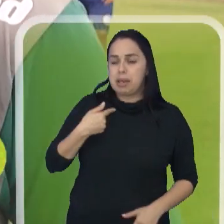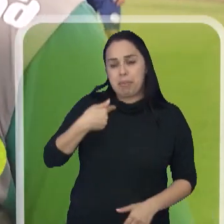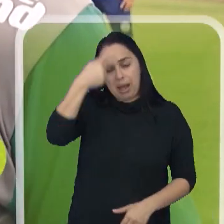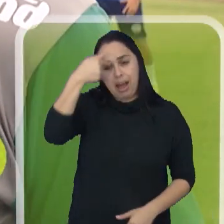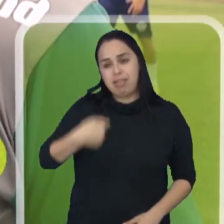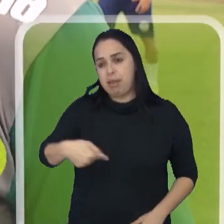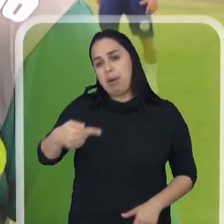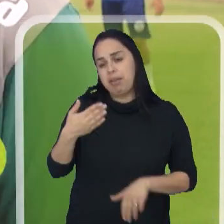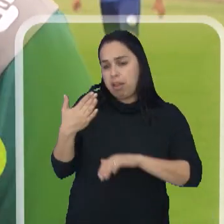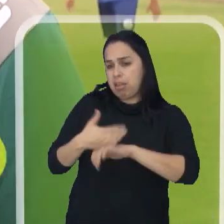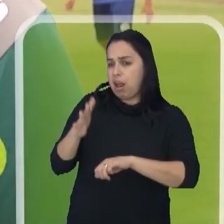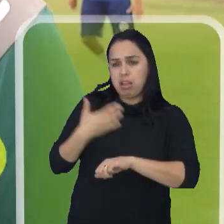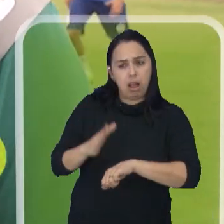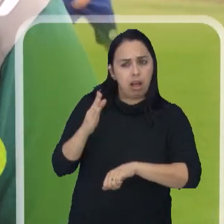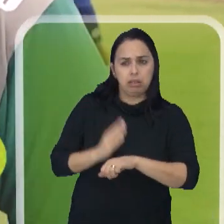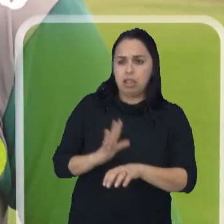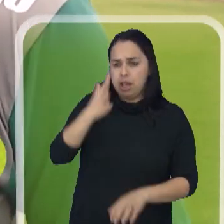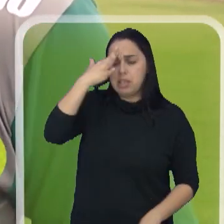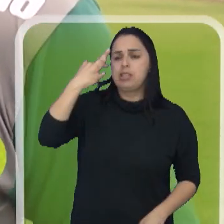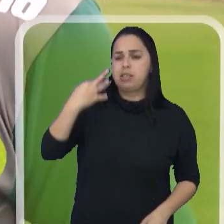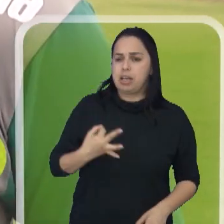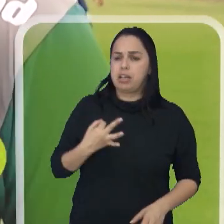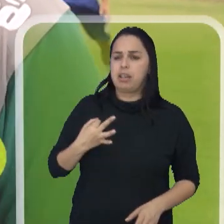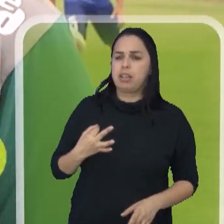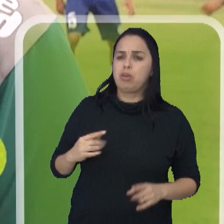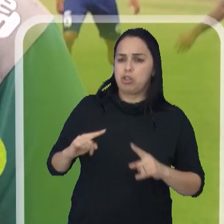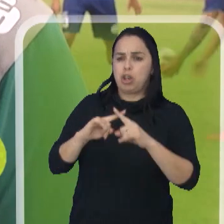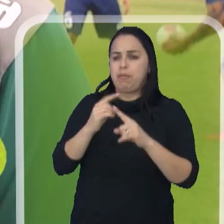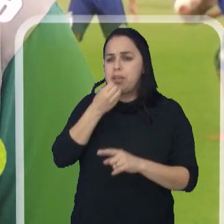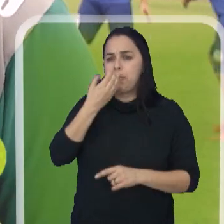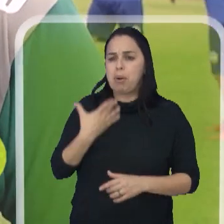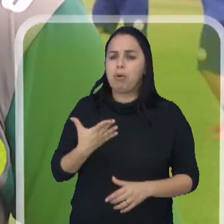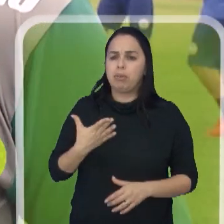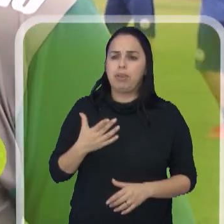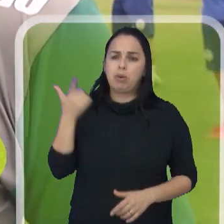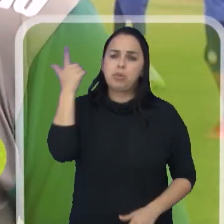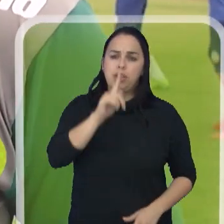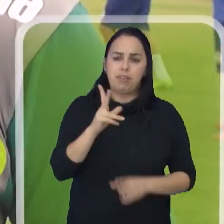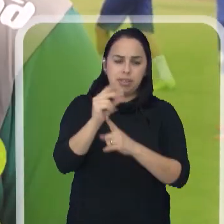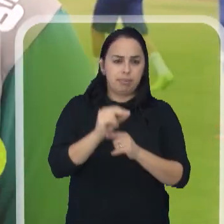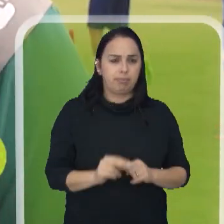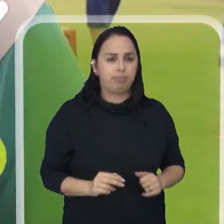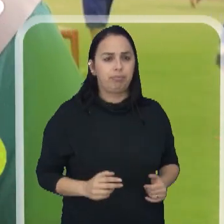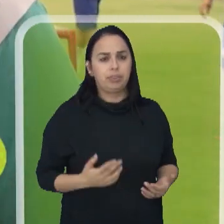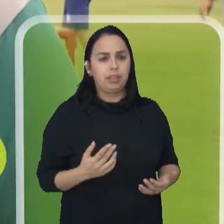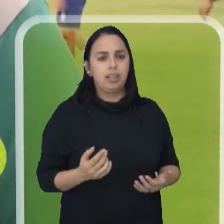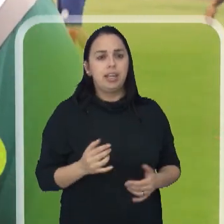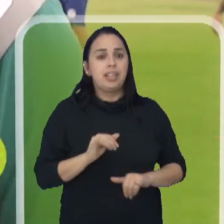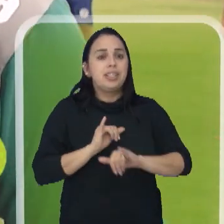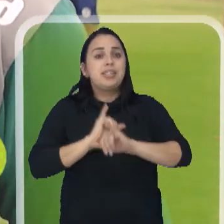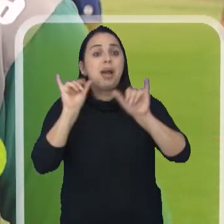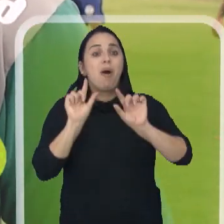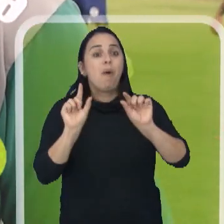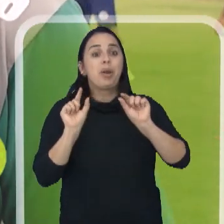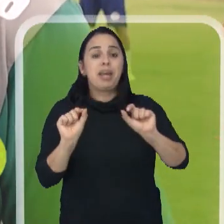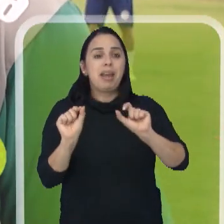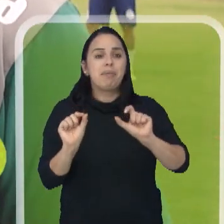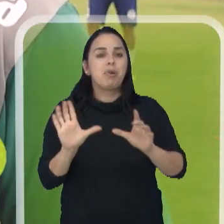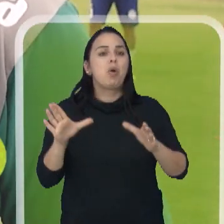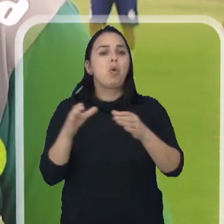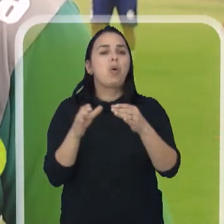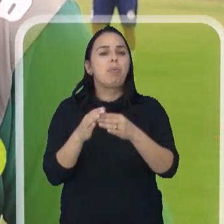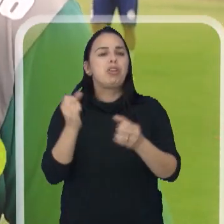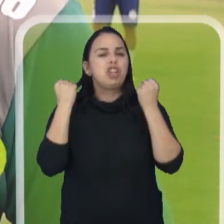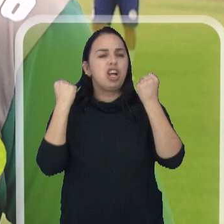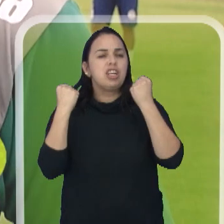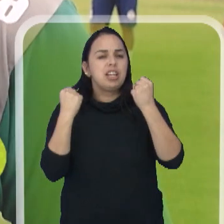gente vem fazendo. Tenho certeza que a gente vai fazer um bom jogo e trazer um bom resultado para casa. O que dá para dizer para o torcedor do São José, né? O que o torcedor do São